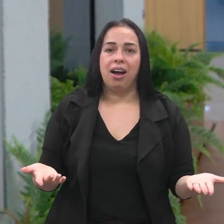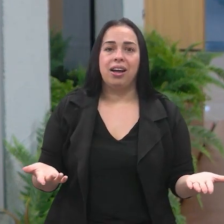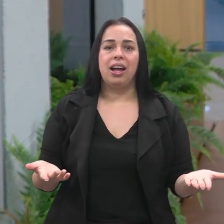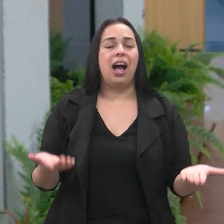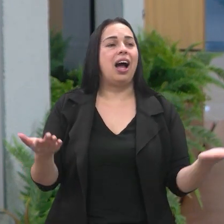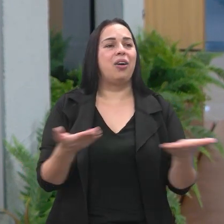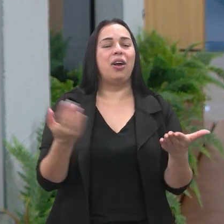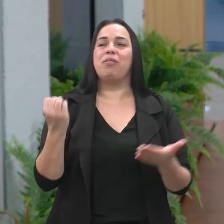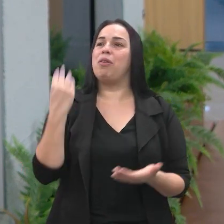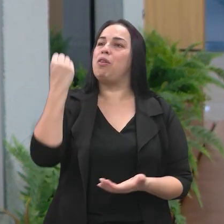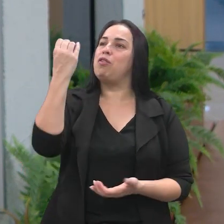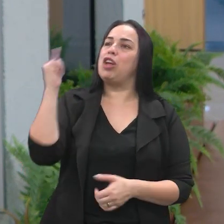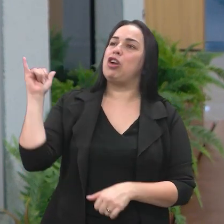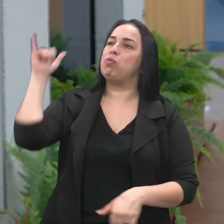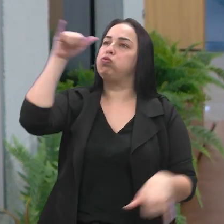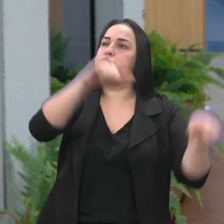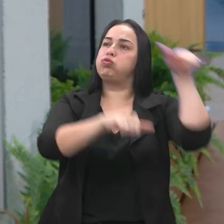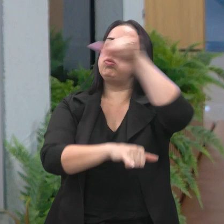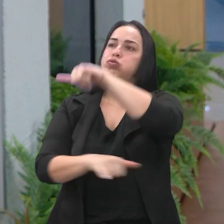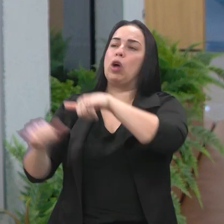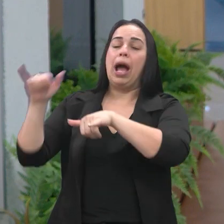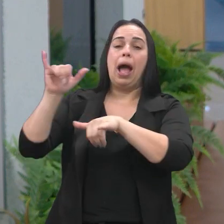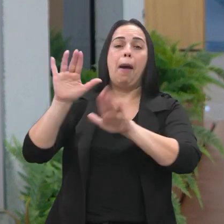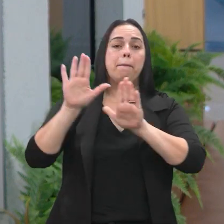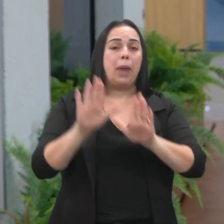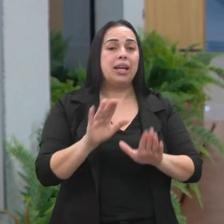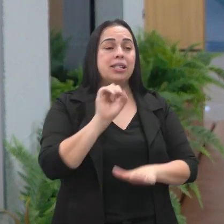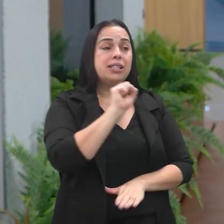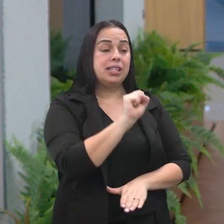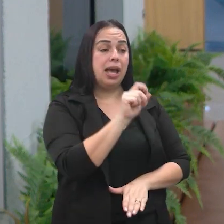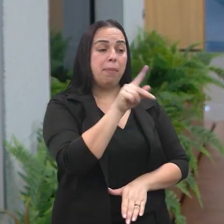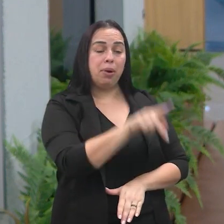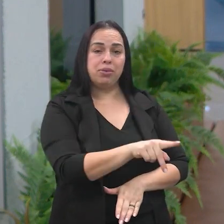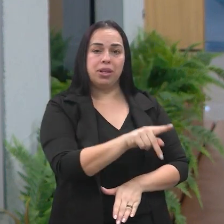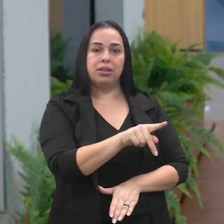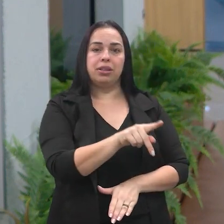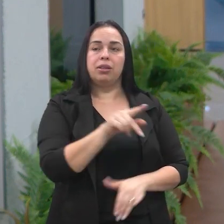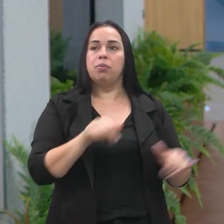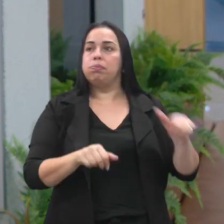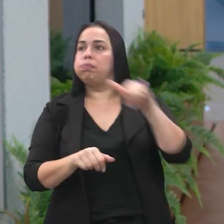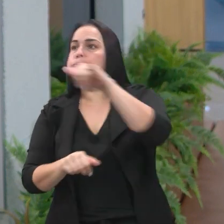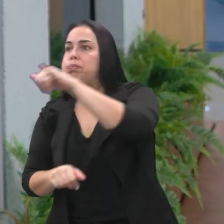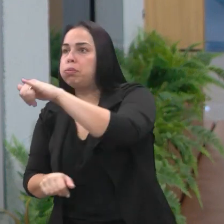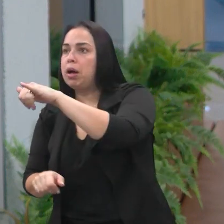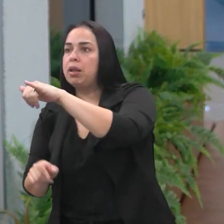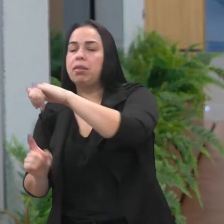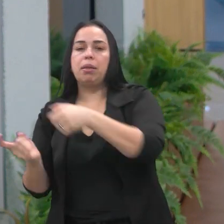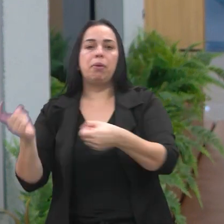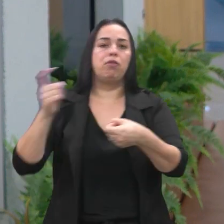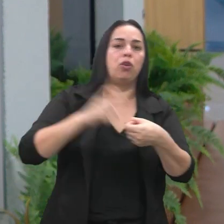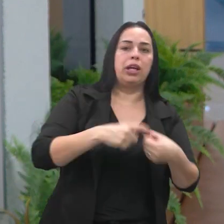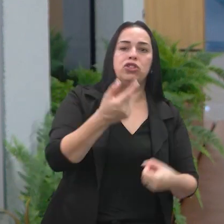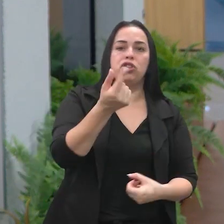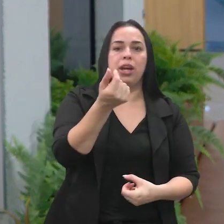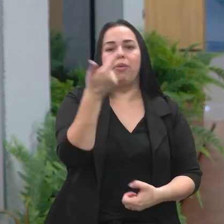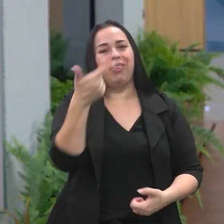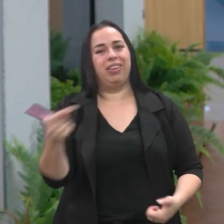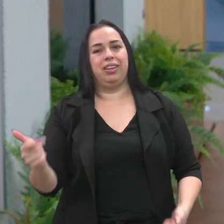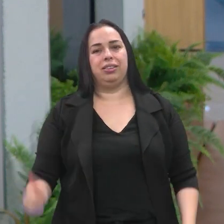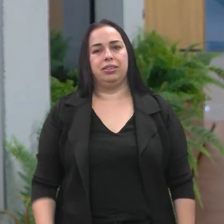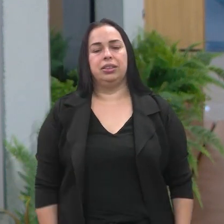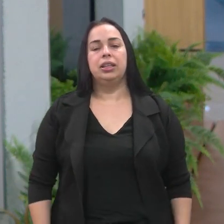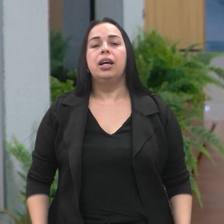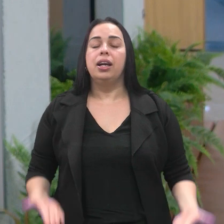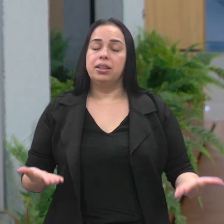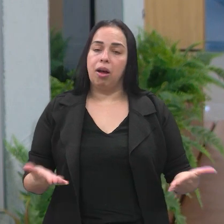esposa, olha, vamos viajar, conhecer o Brasil. E descobre que se eles forem viajar e conhecer o Brasil, eles não conseguem voltar porque não